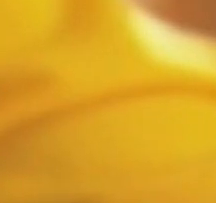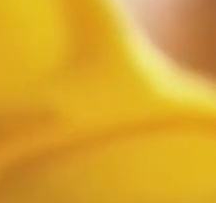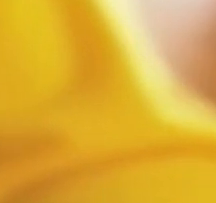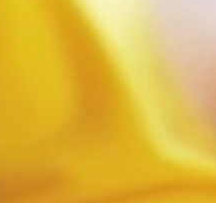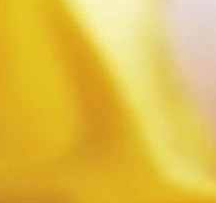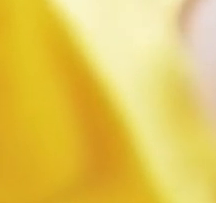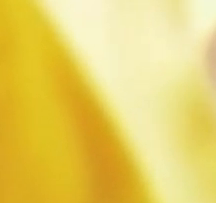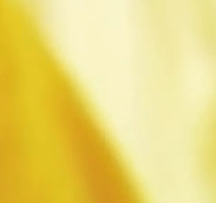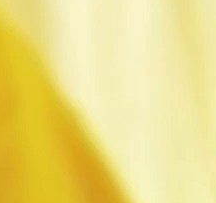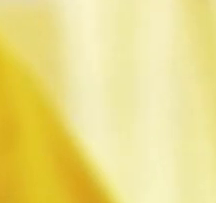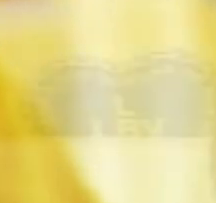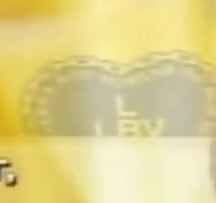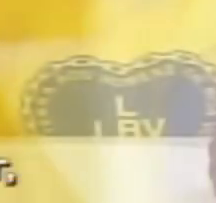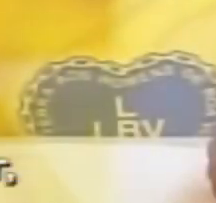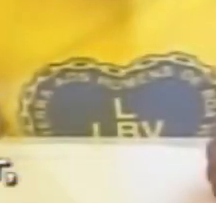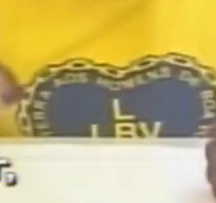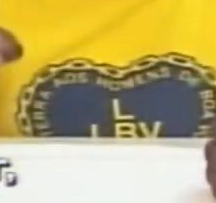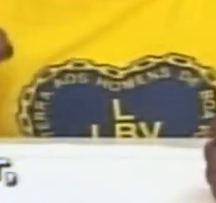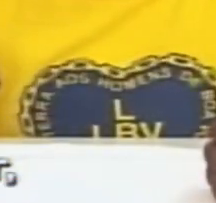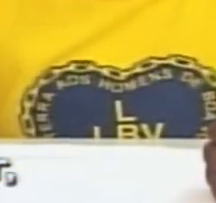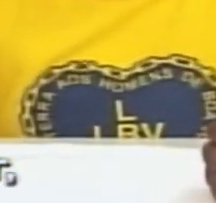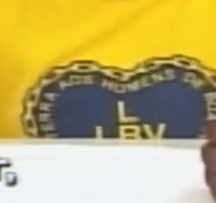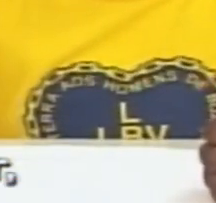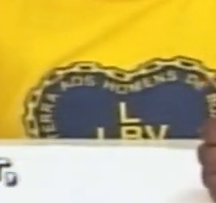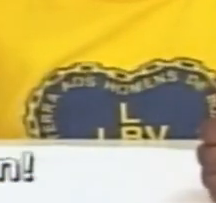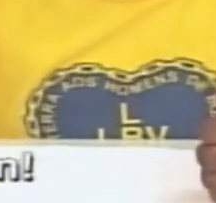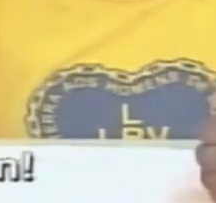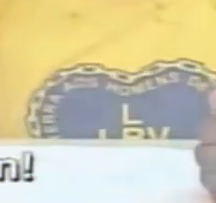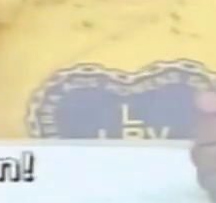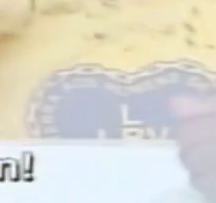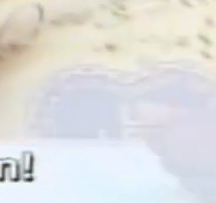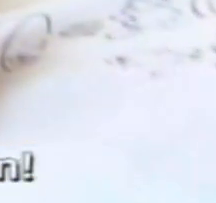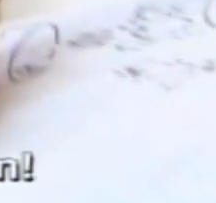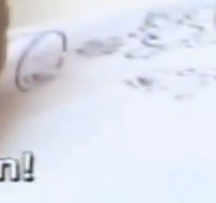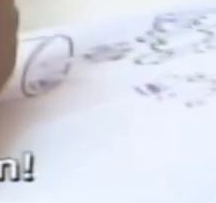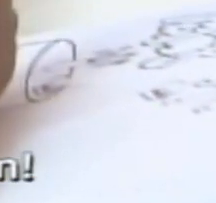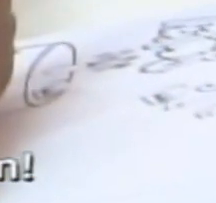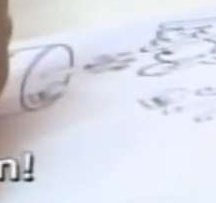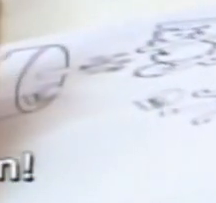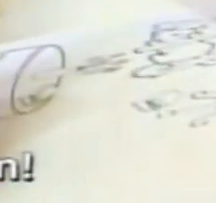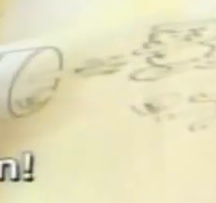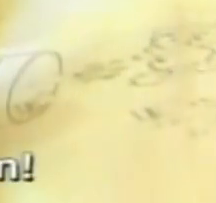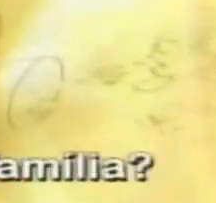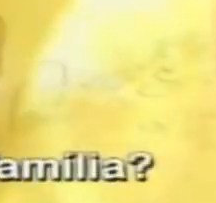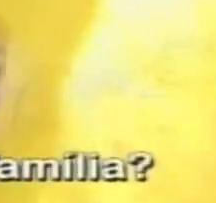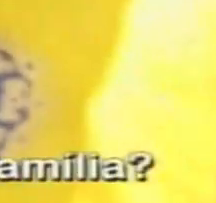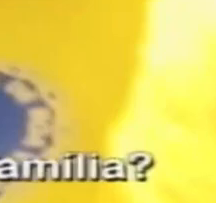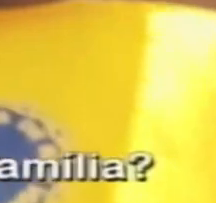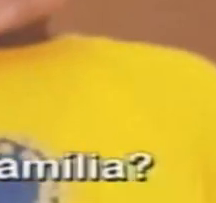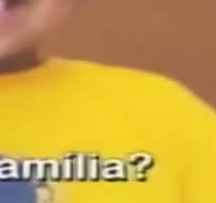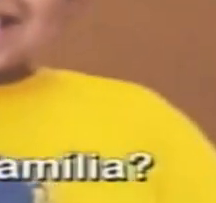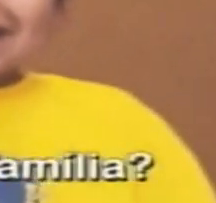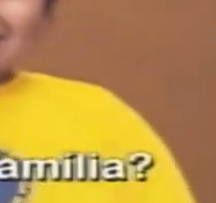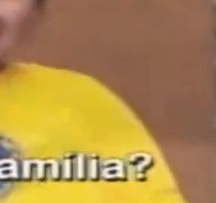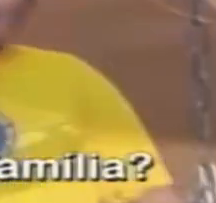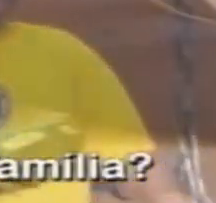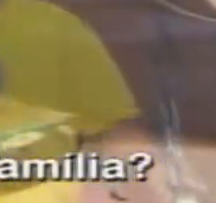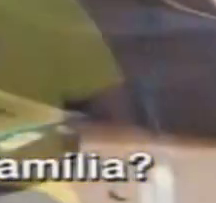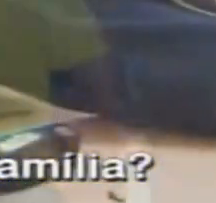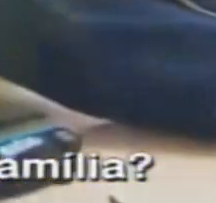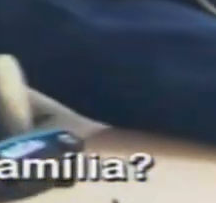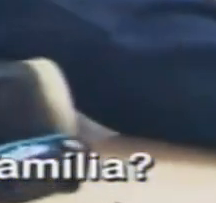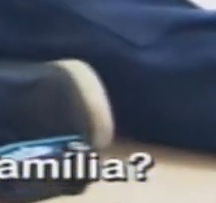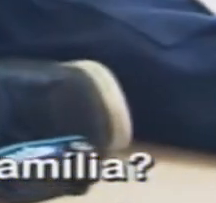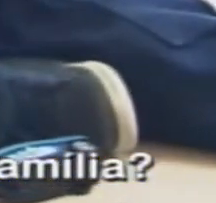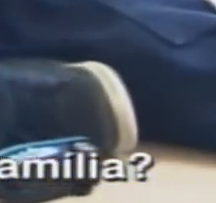faz é fato não é uma instituição qualquer é uma instituição que ajuda a quem sempre curioso ou seja